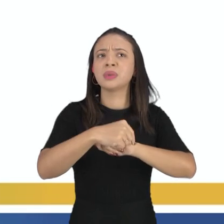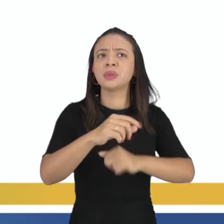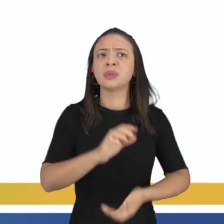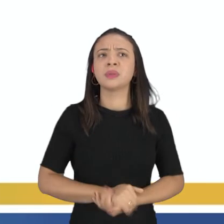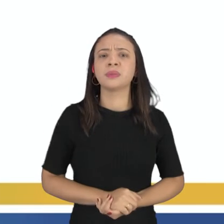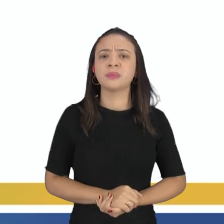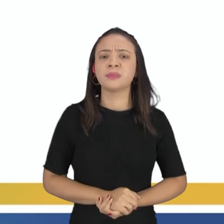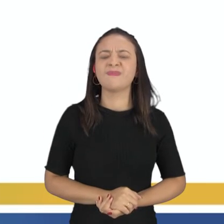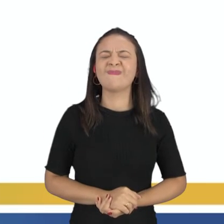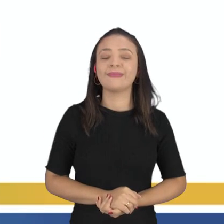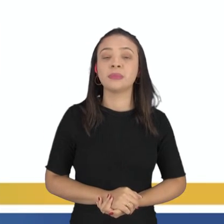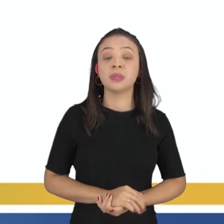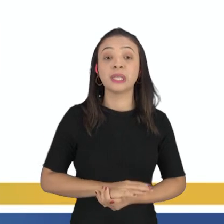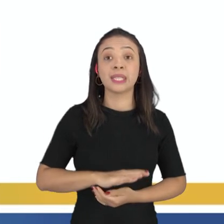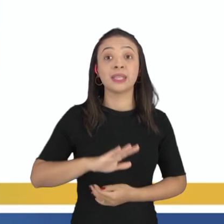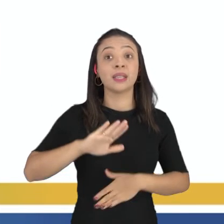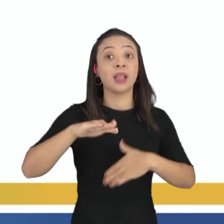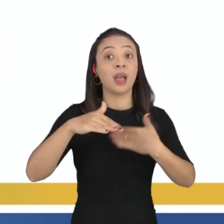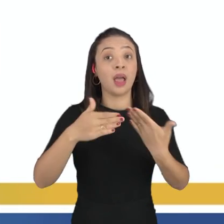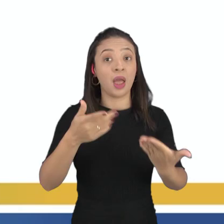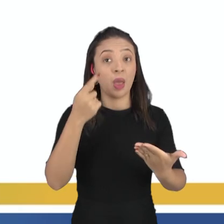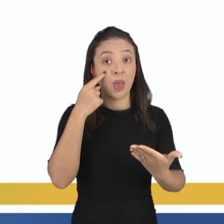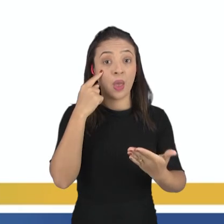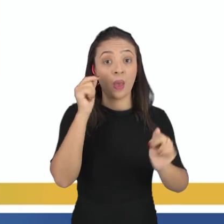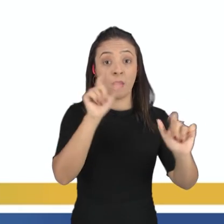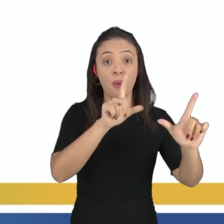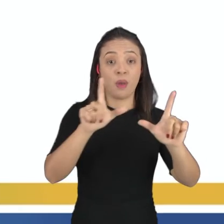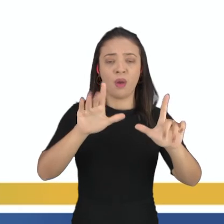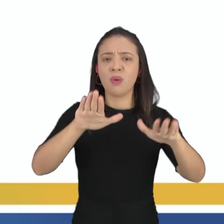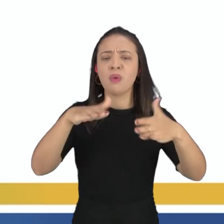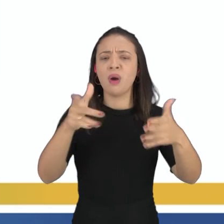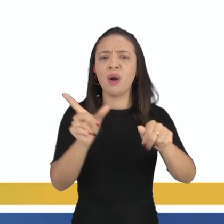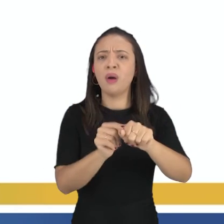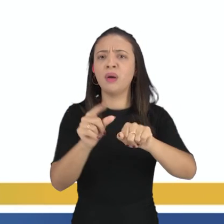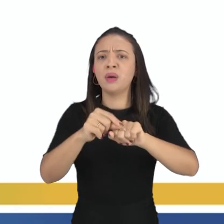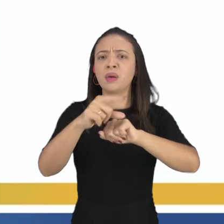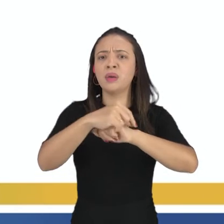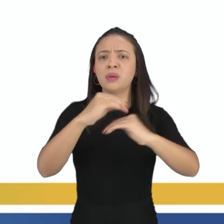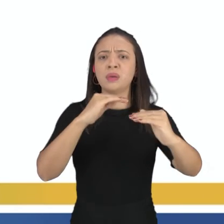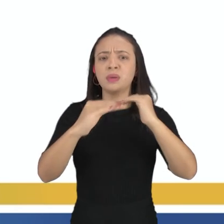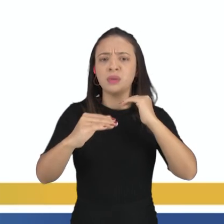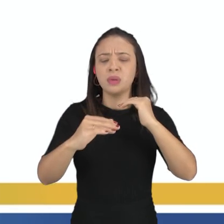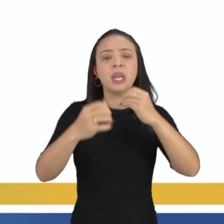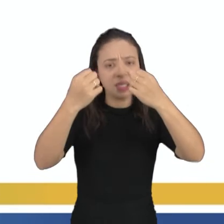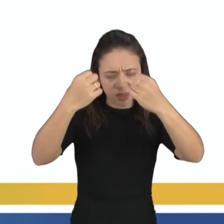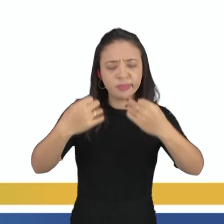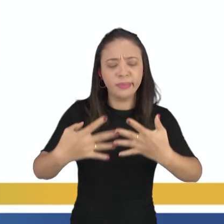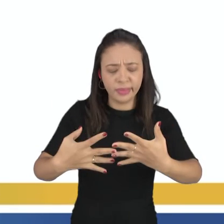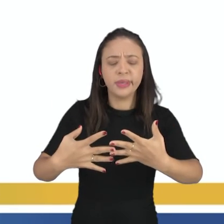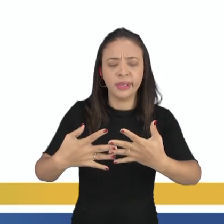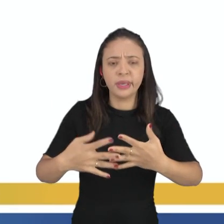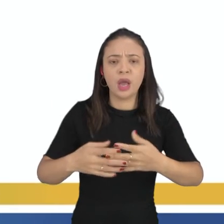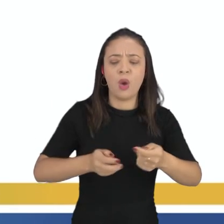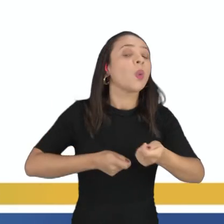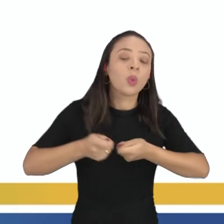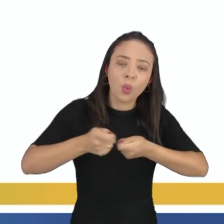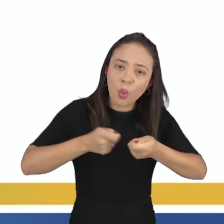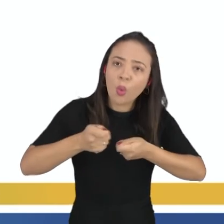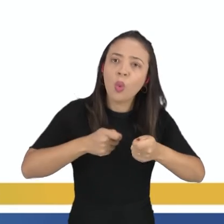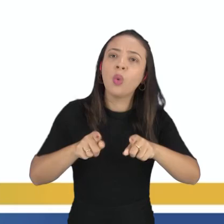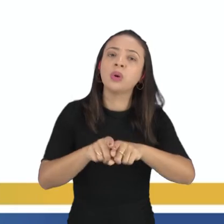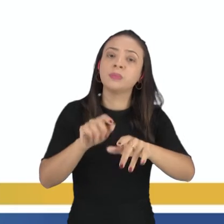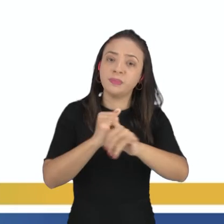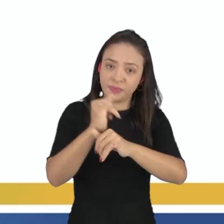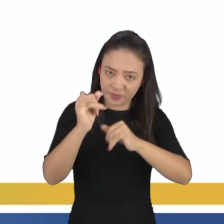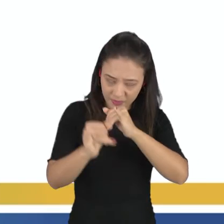lá, quando vocês estão visualizando aí, ó, qual é o nosso contra-argumento? Ele está falando sobre a manipulação, falou sobre a